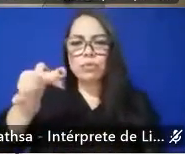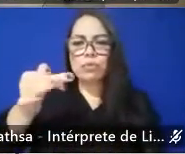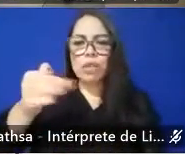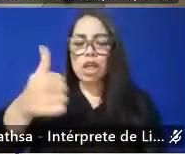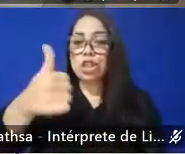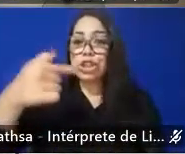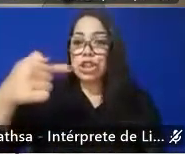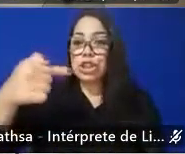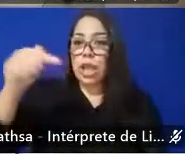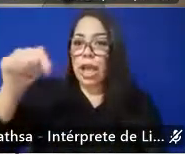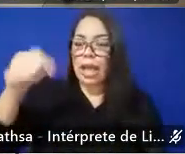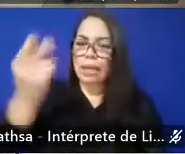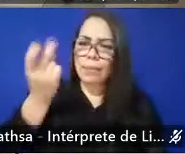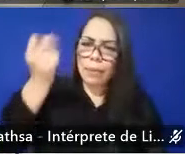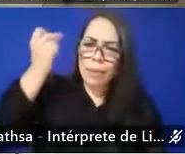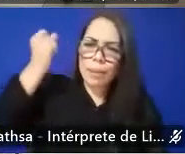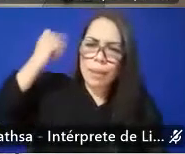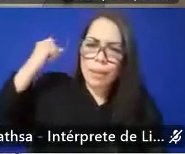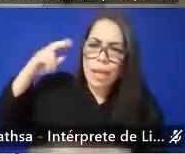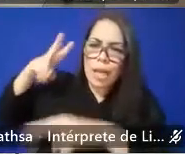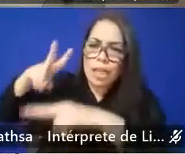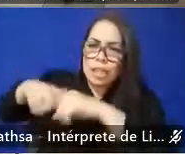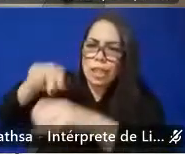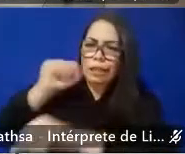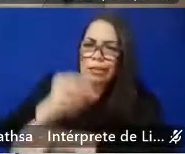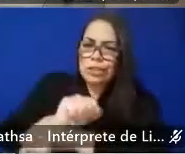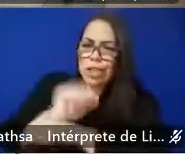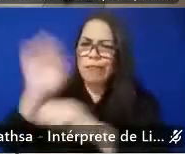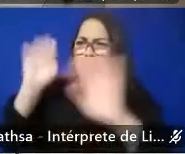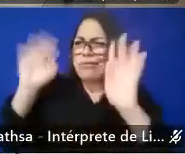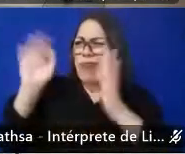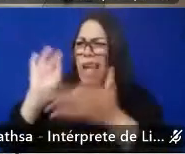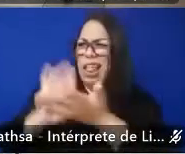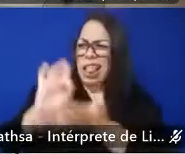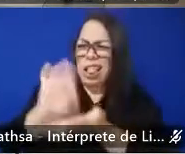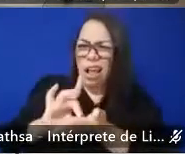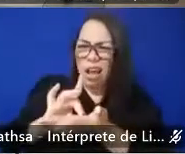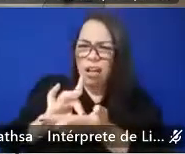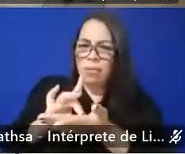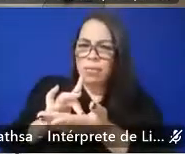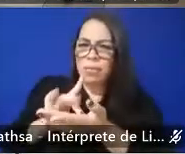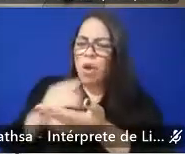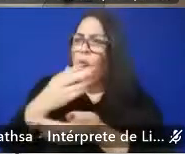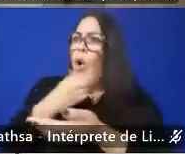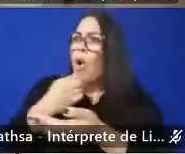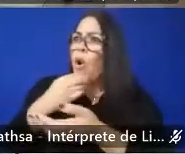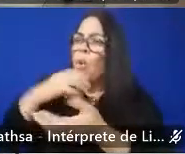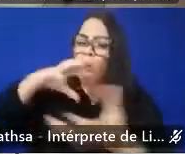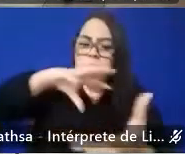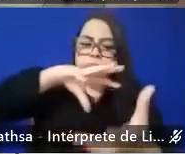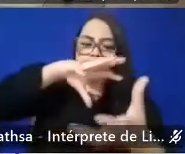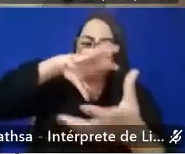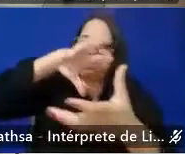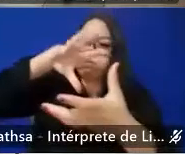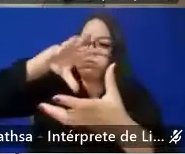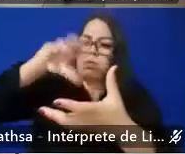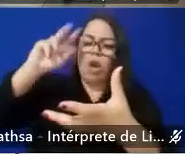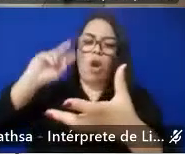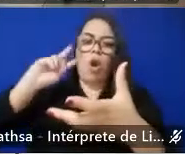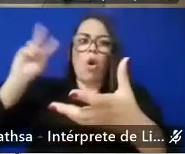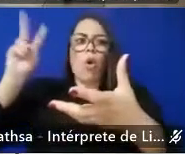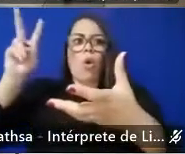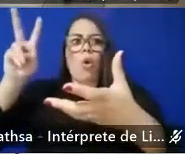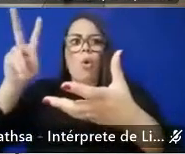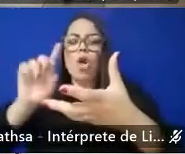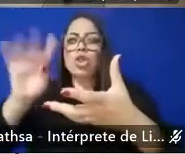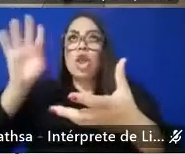escravizado achava sólido católica e o homem na lua era coisa de revista de ficção científico e até